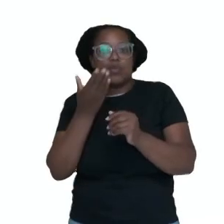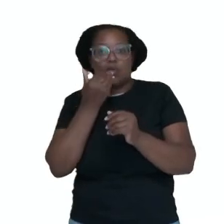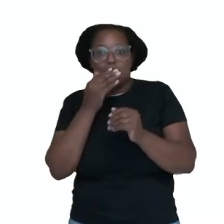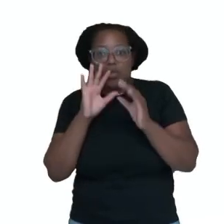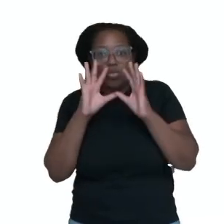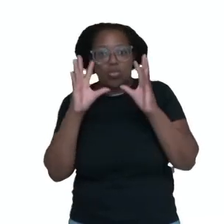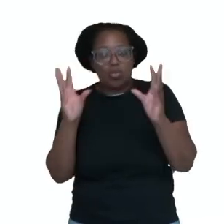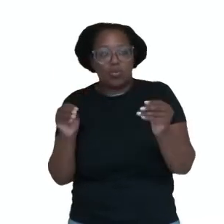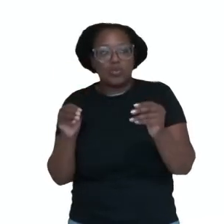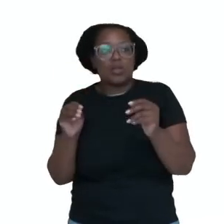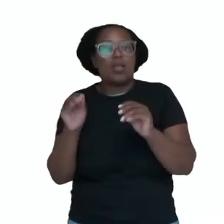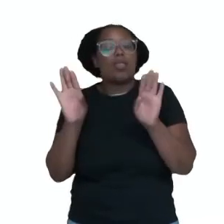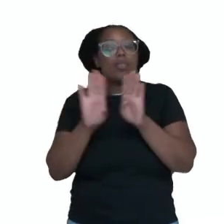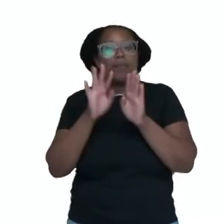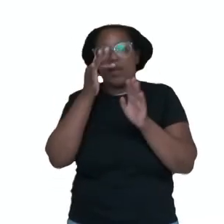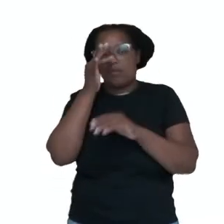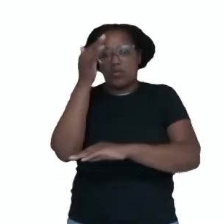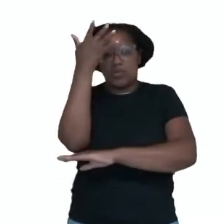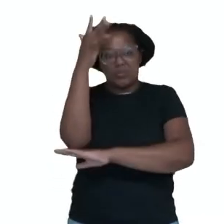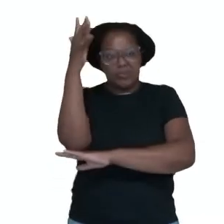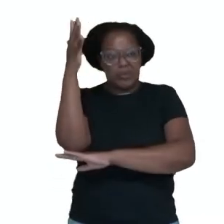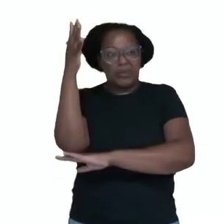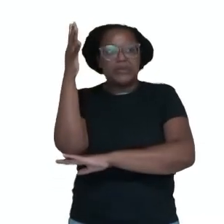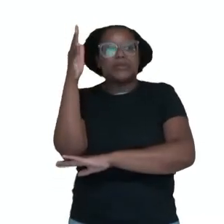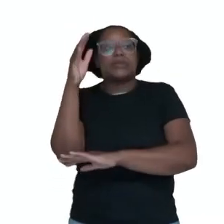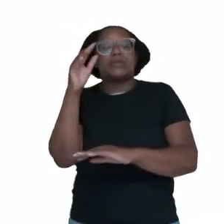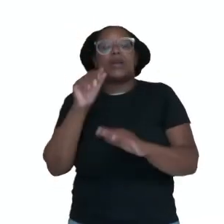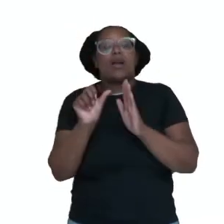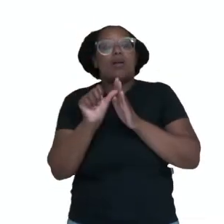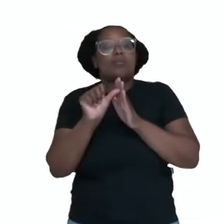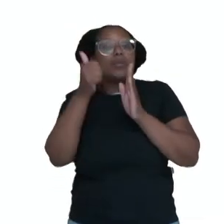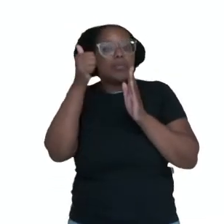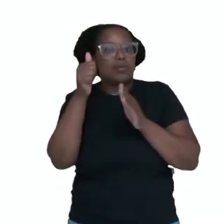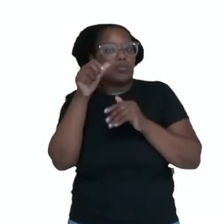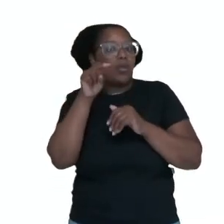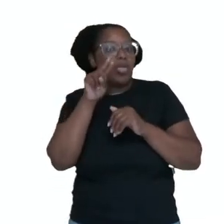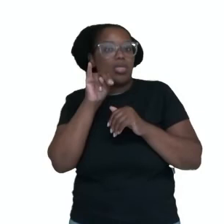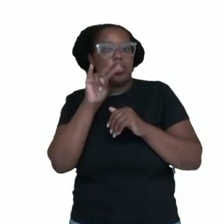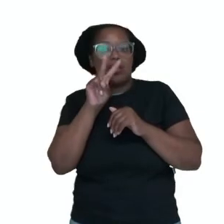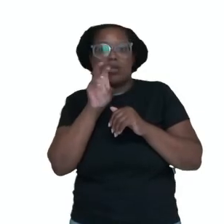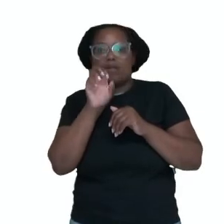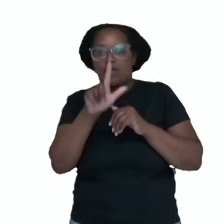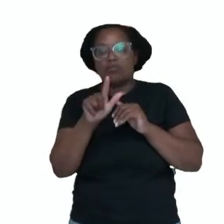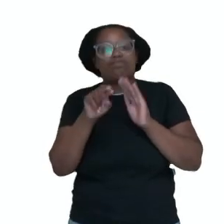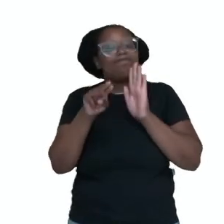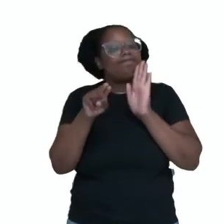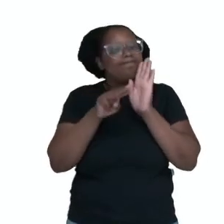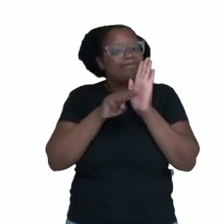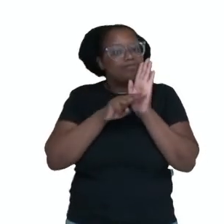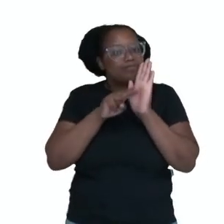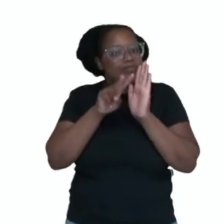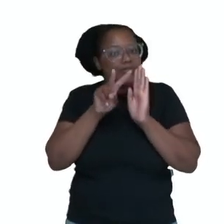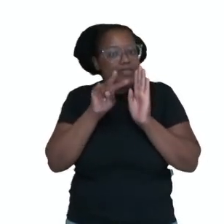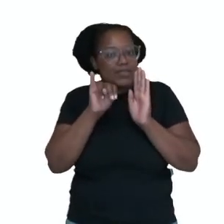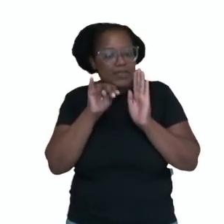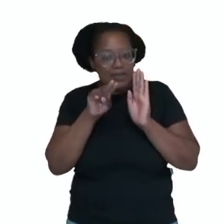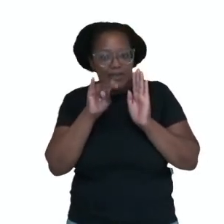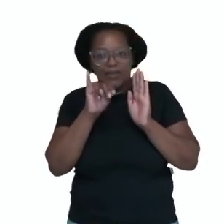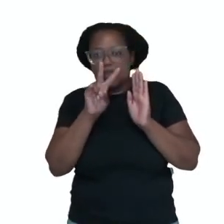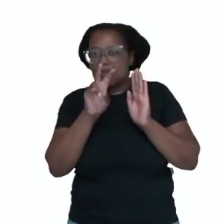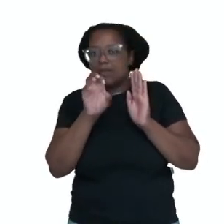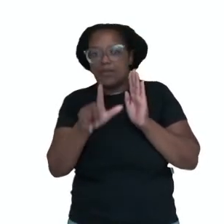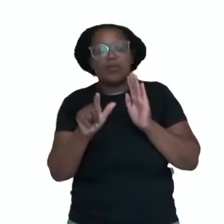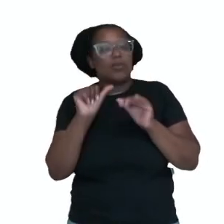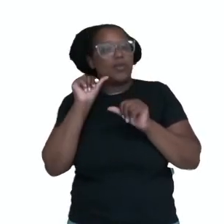seres. A planta, obrigatoriamente produtor, primeiro nível trófico, consumidor primário, obrigatoriamente segundo